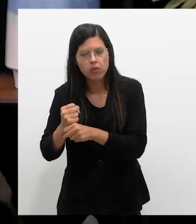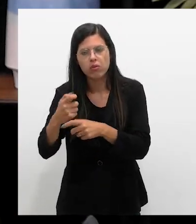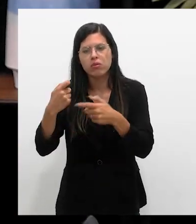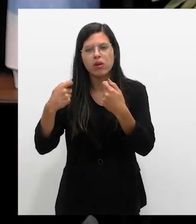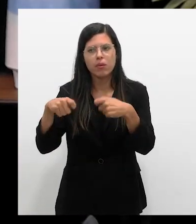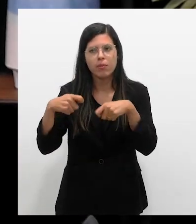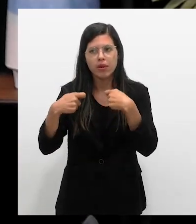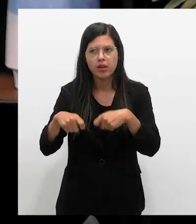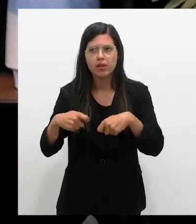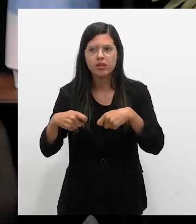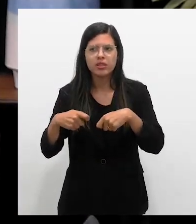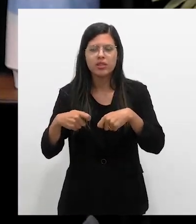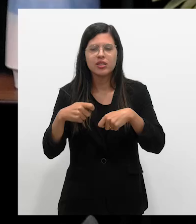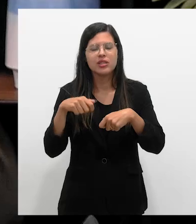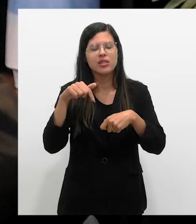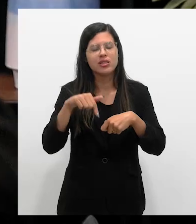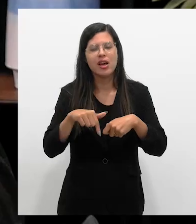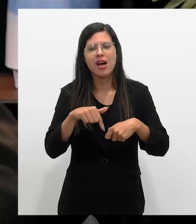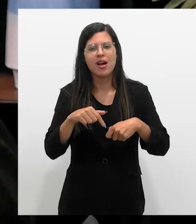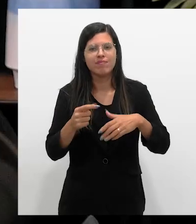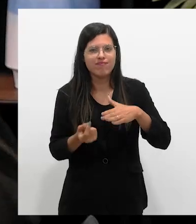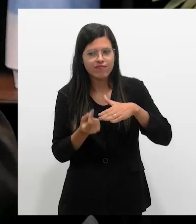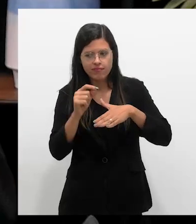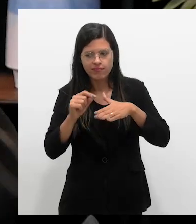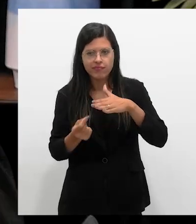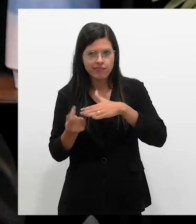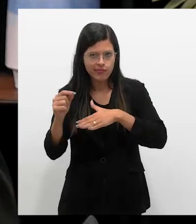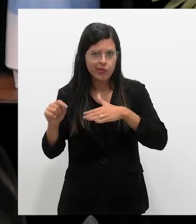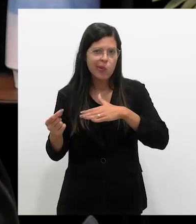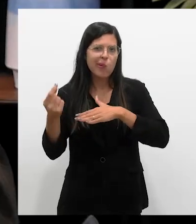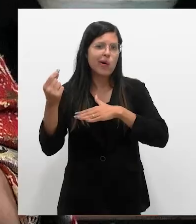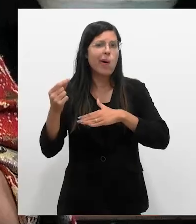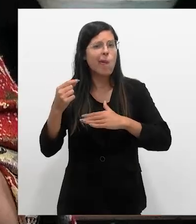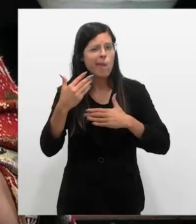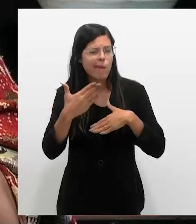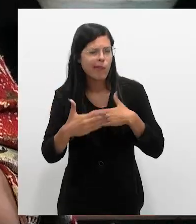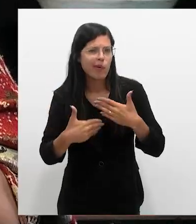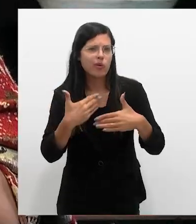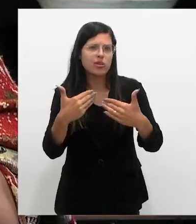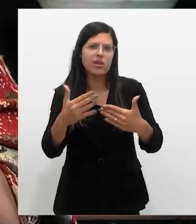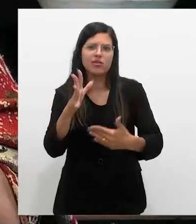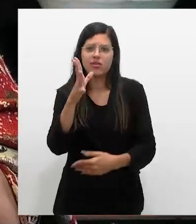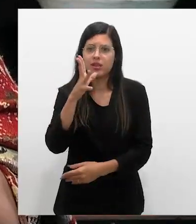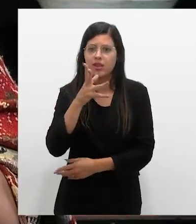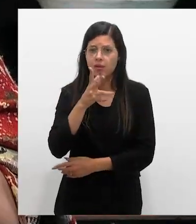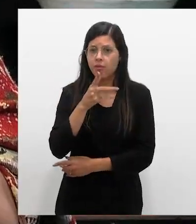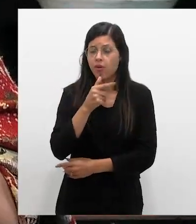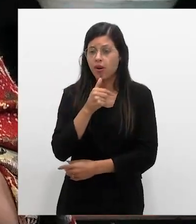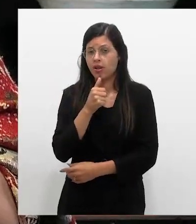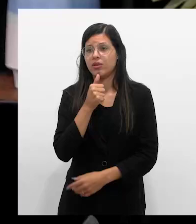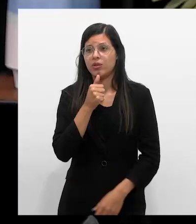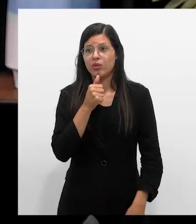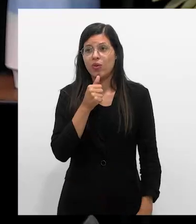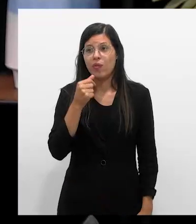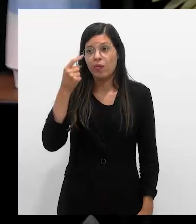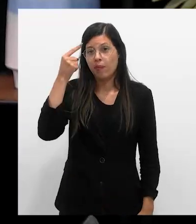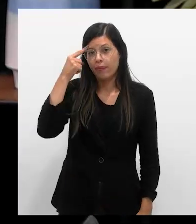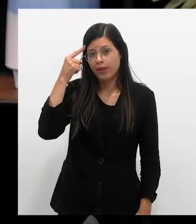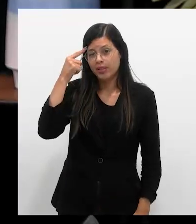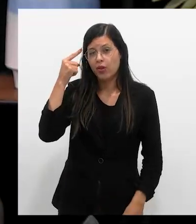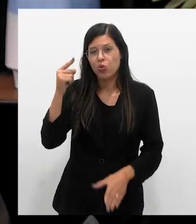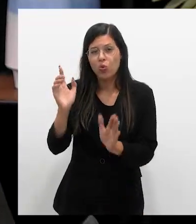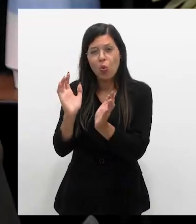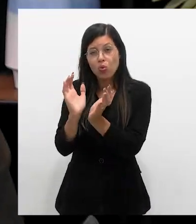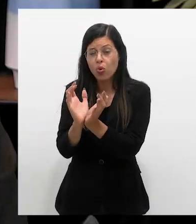colocar, depois cada um conta, vai fazendo, cozendo, né? Ali um voto Eu no vi. outro, né? É um processo